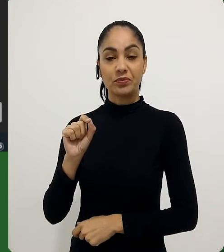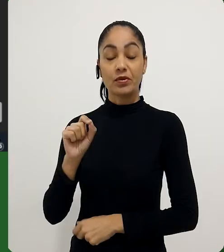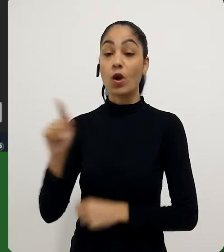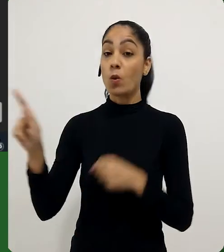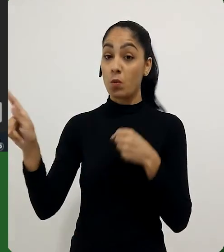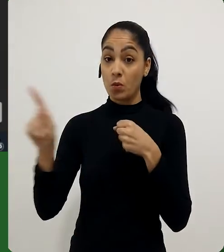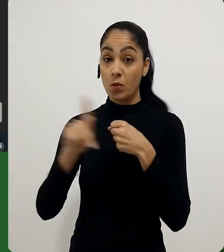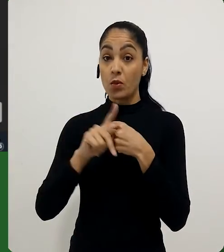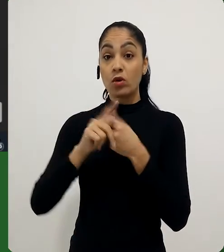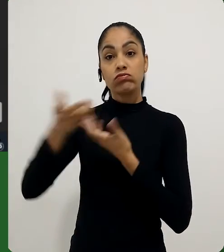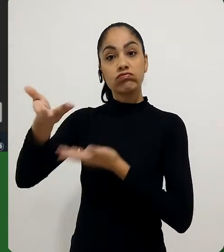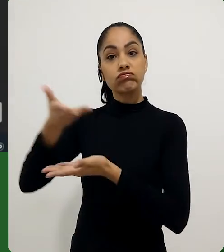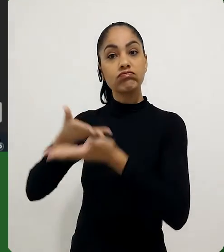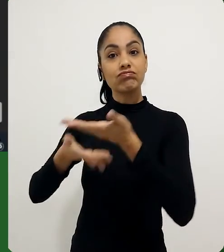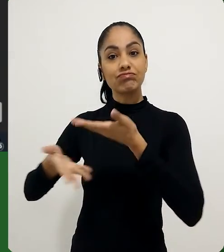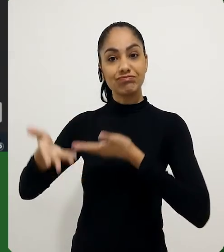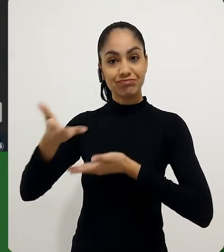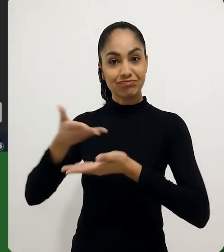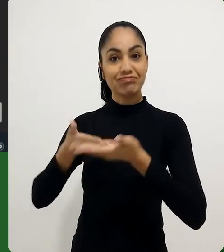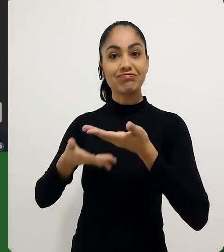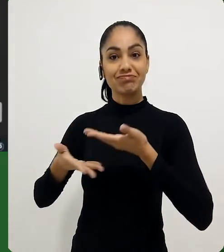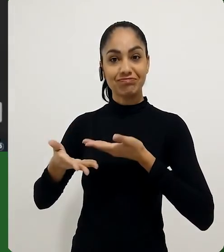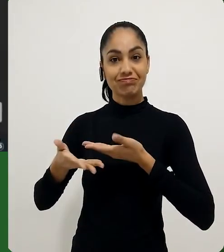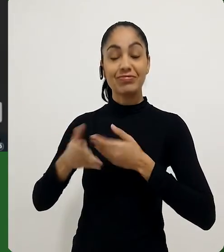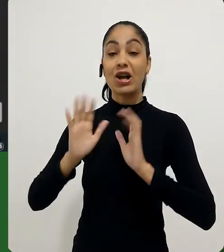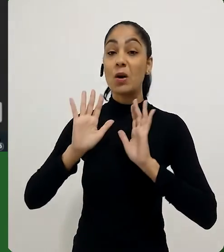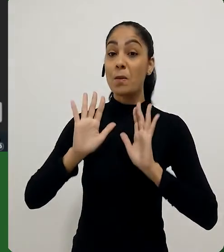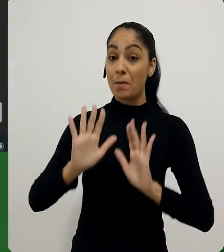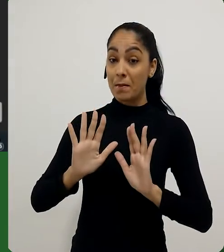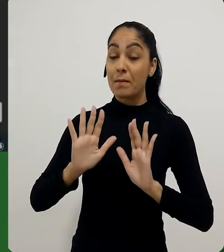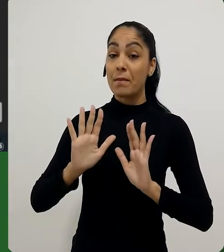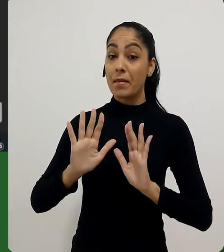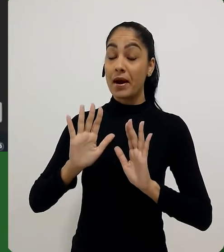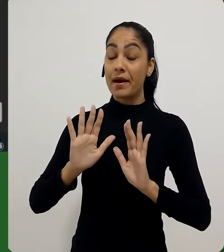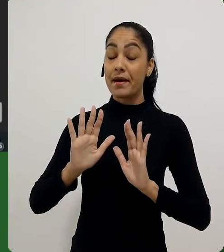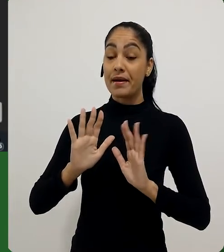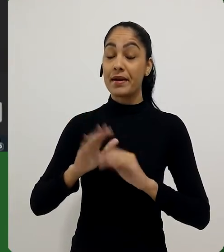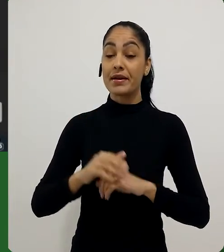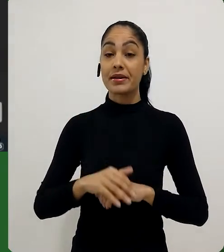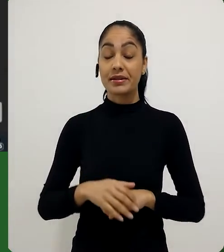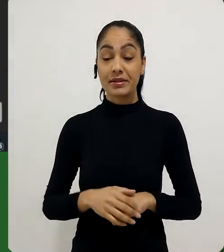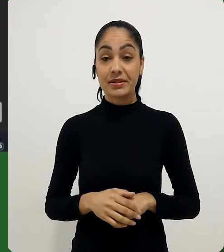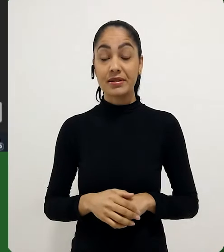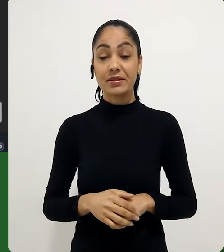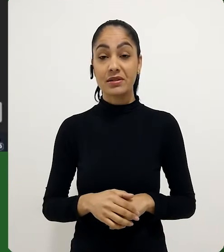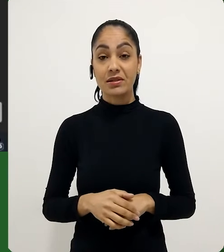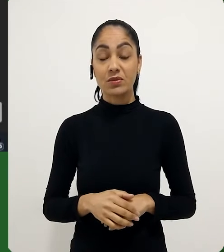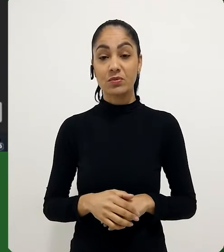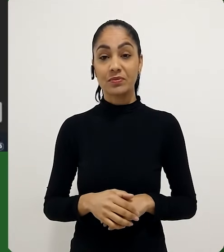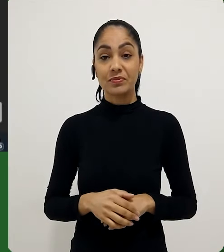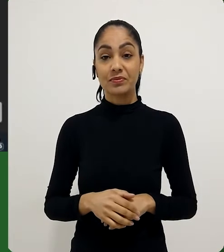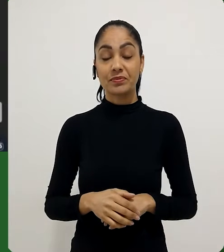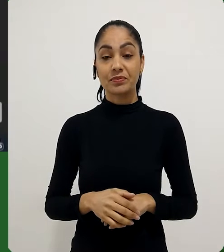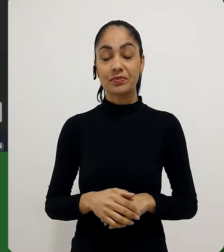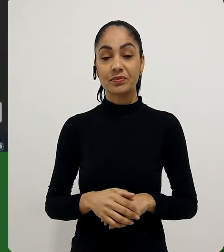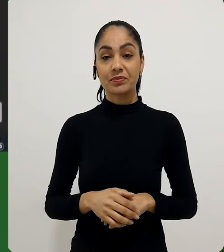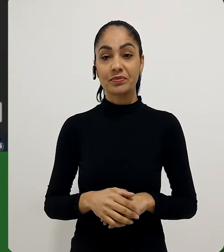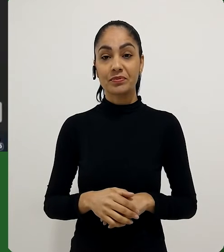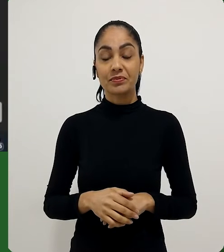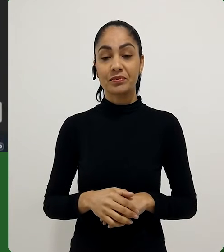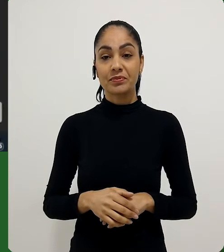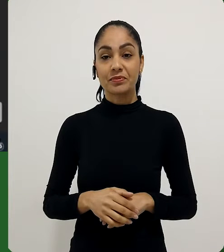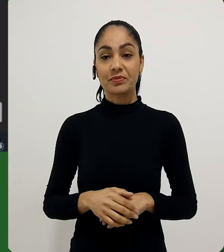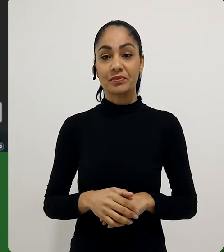você, ele é um pronome de tratamento, mas que